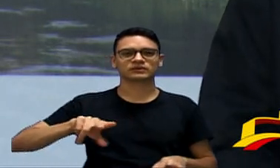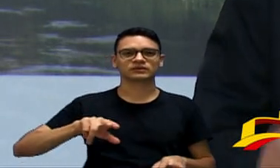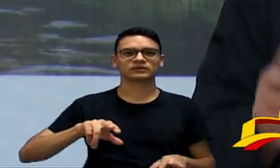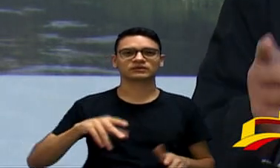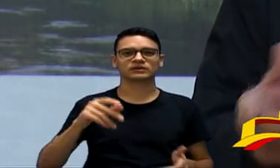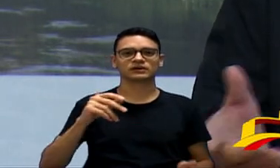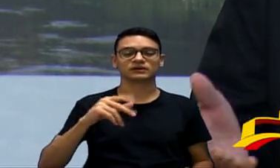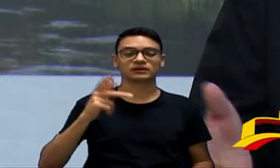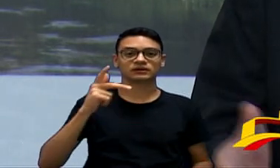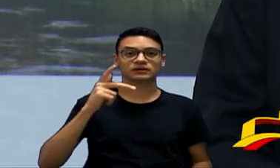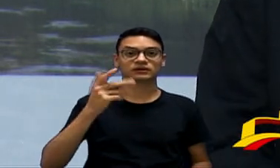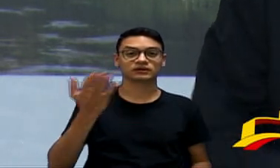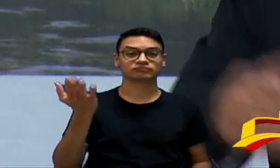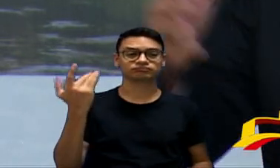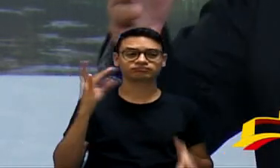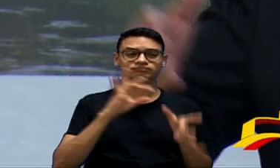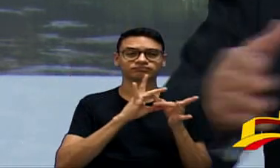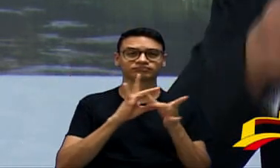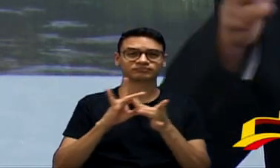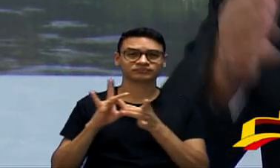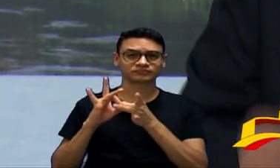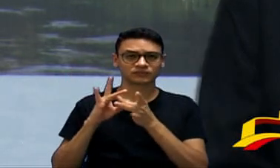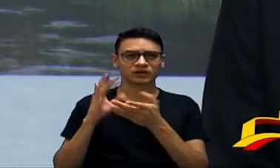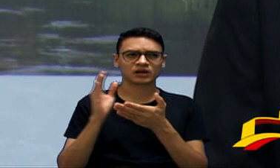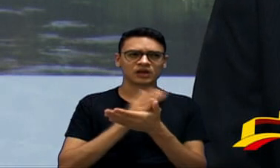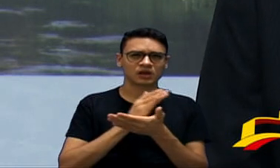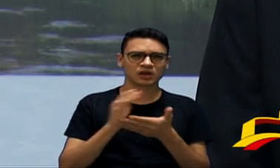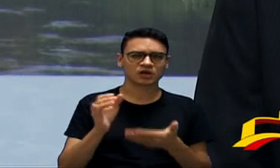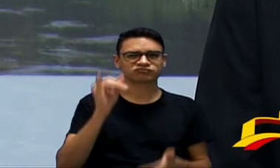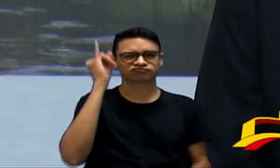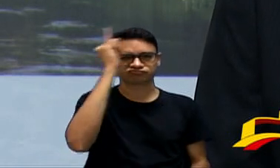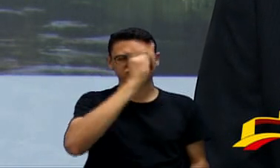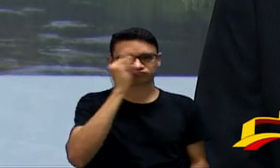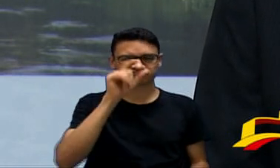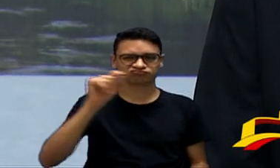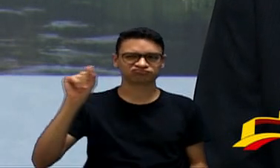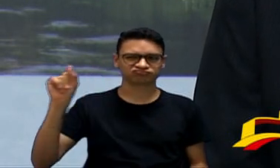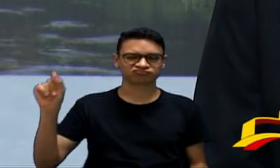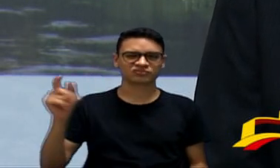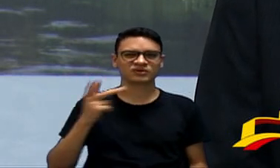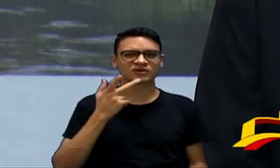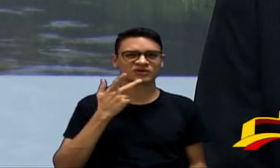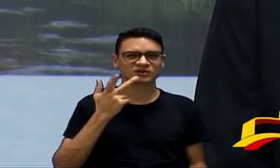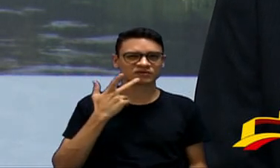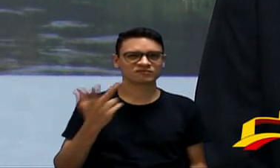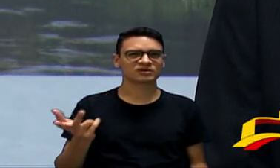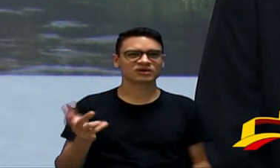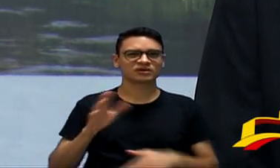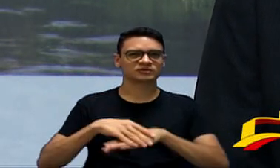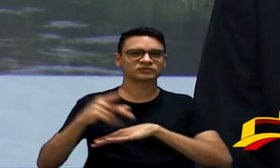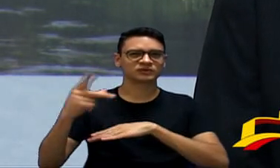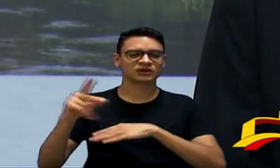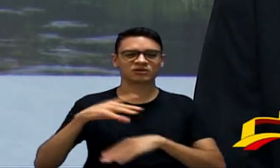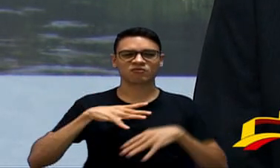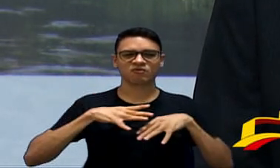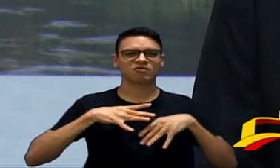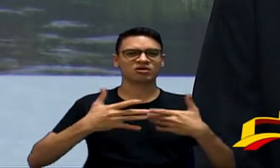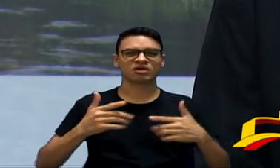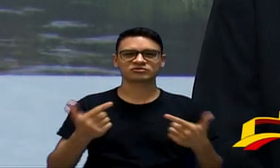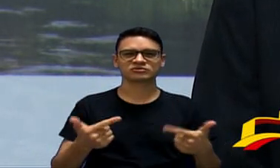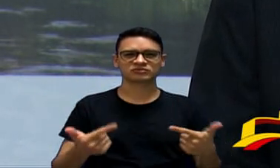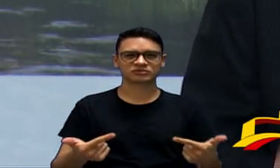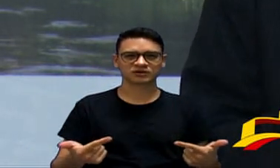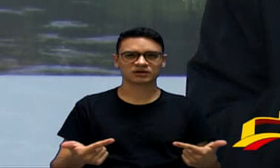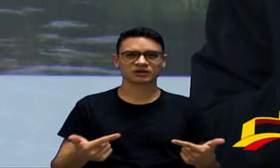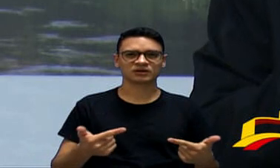Não, ali ele fez uma conjectura do que alguns idiotas brasileiros andam falando, que não tem coragem de combater,